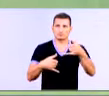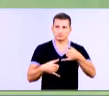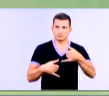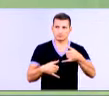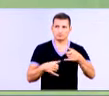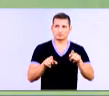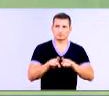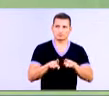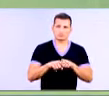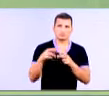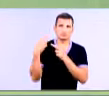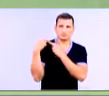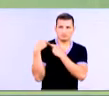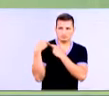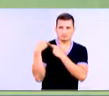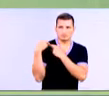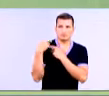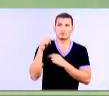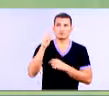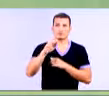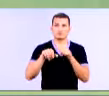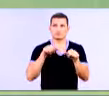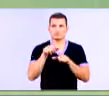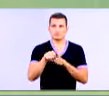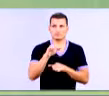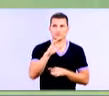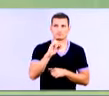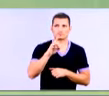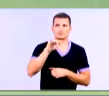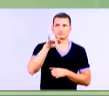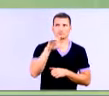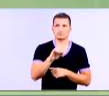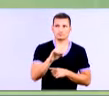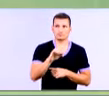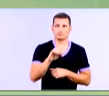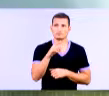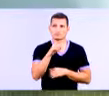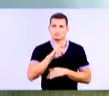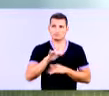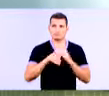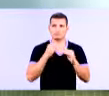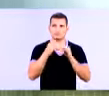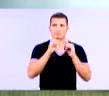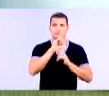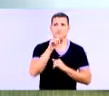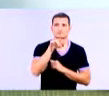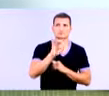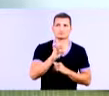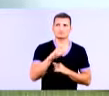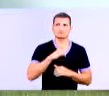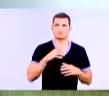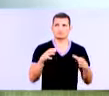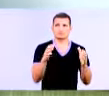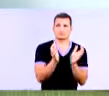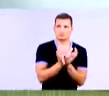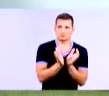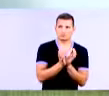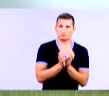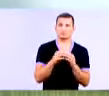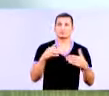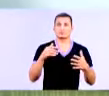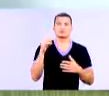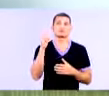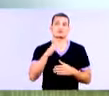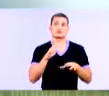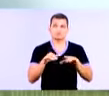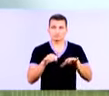os responsáveis por essas alterações. Geralmente, quando você vai desenvolver, não é você sozinho, vai ter uma equipe. Então, quem foi que mexeu nesse